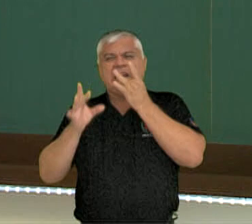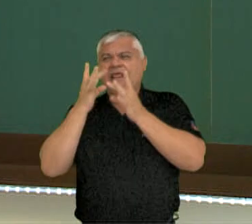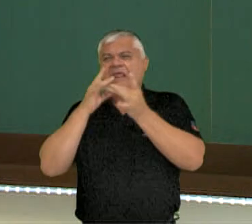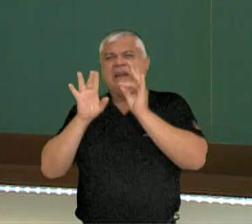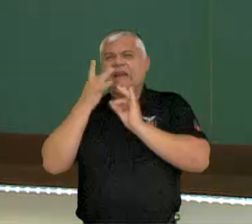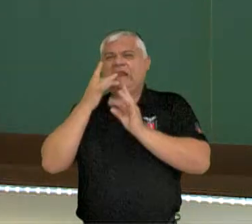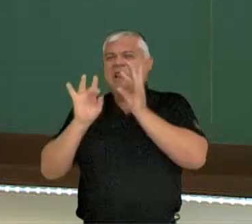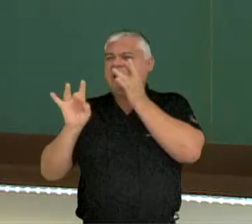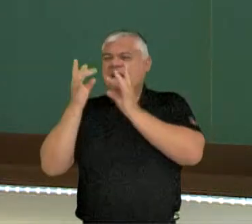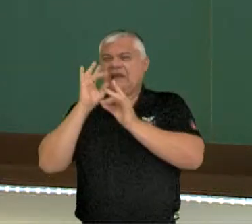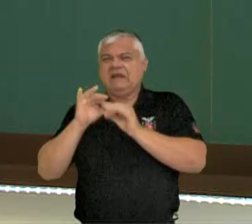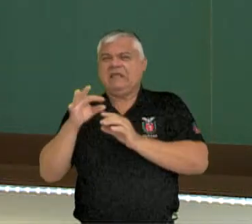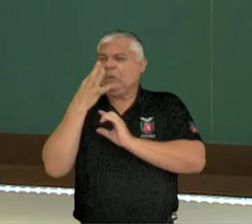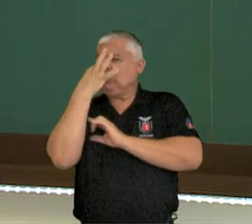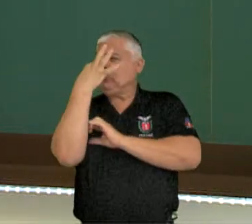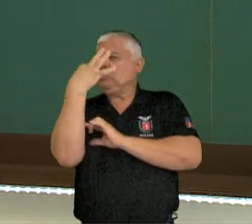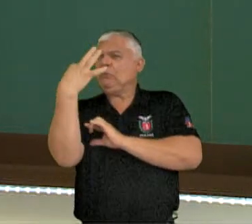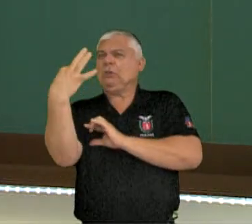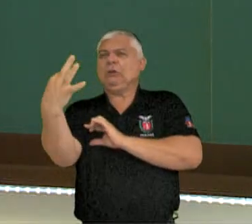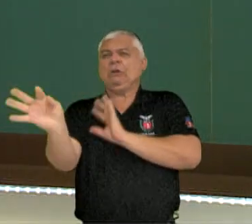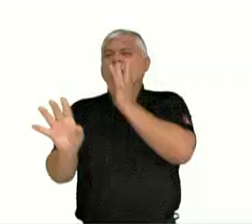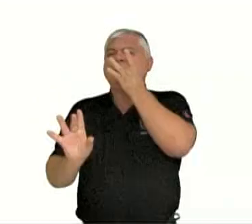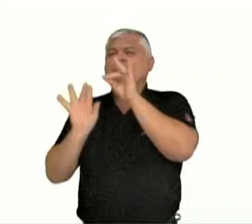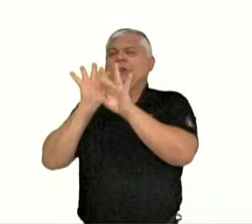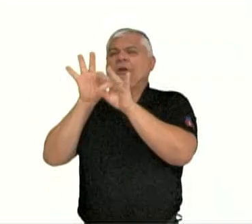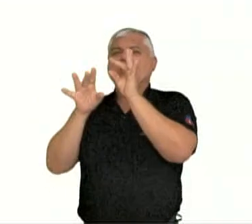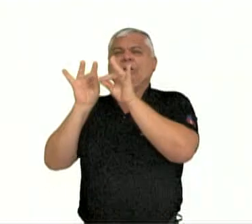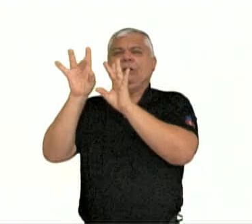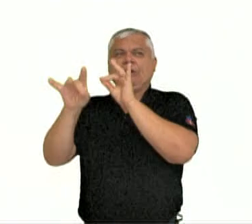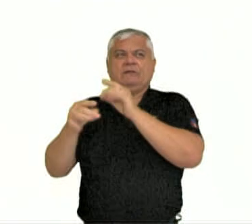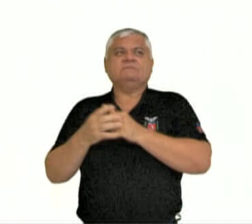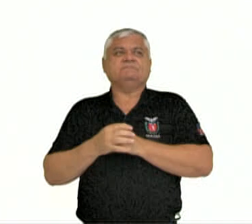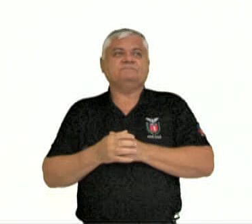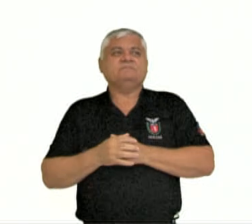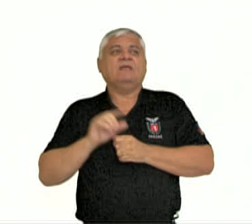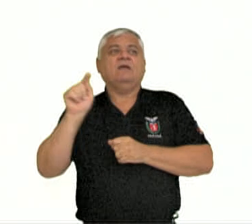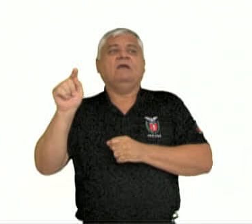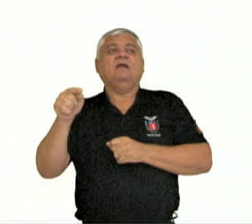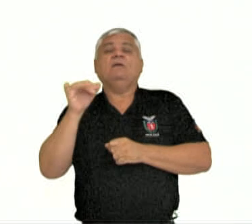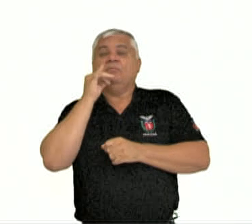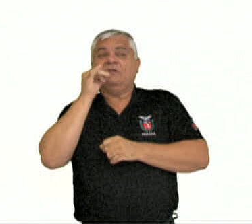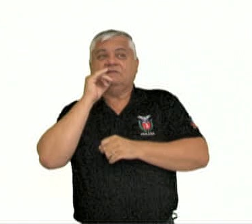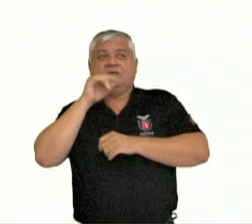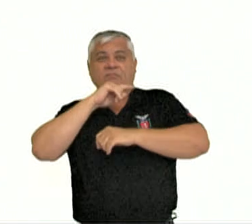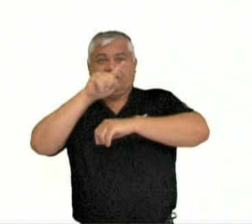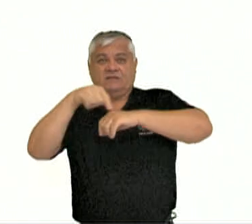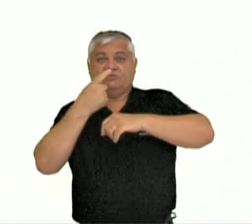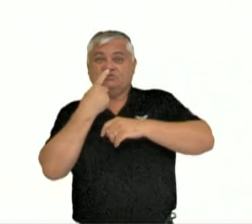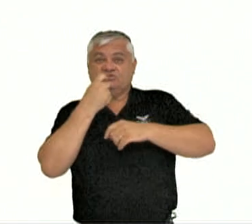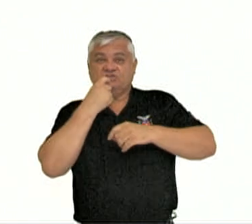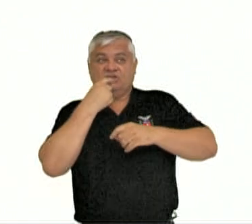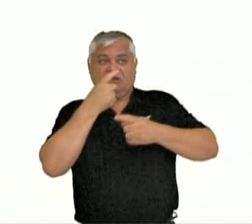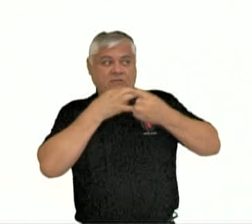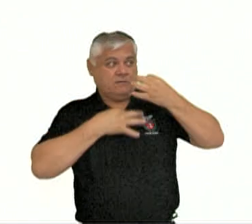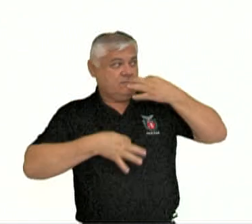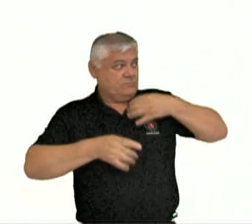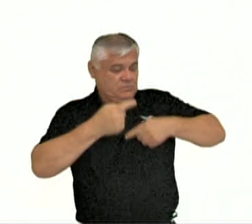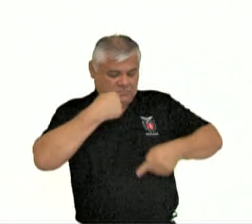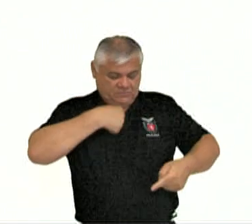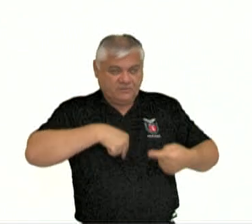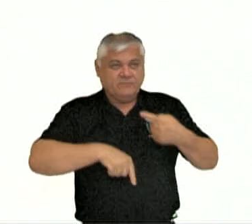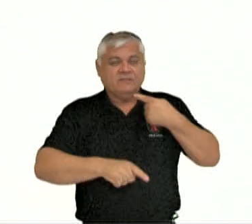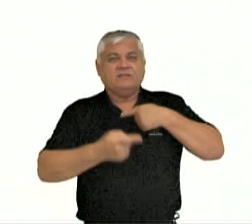com esses esporozoítos, né, que são os esporos ali do plasmódio. Ele chega na circulação sanguínea, vai